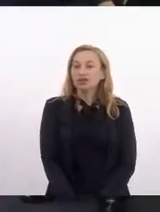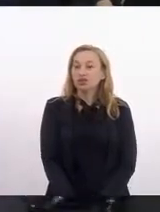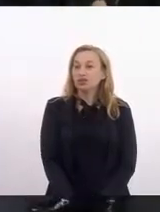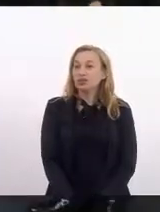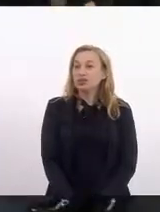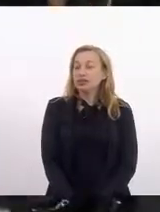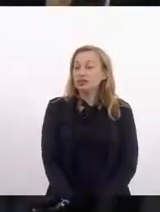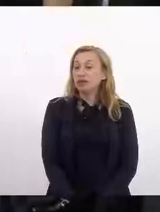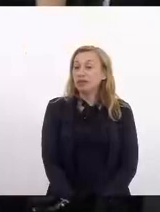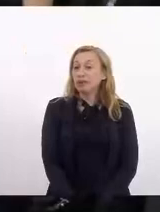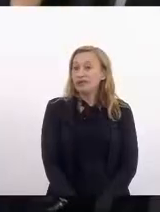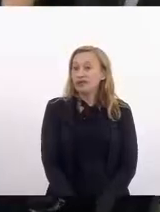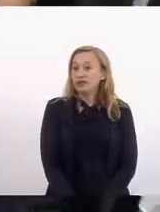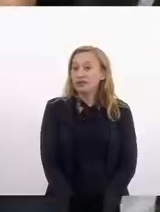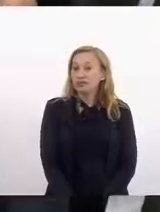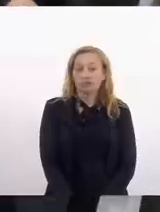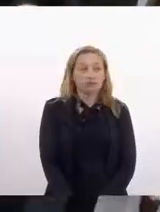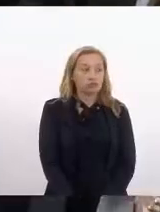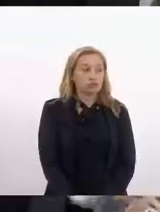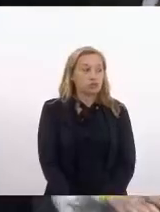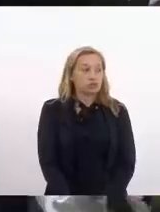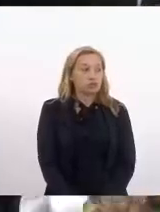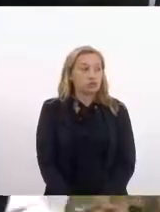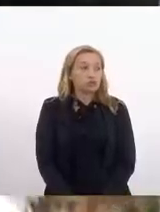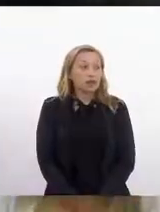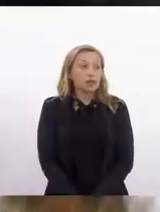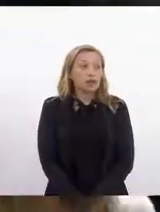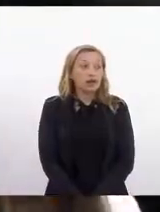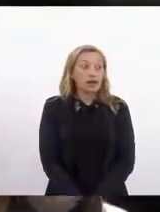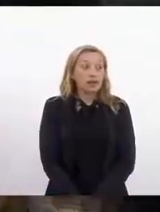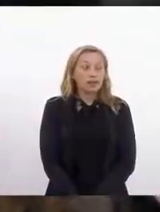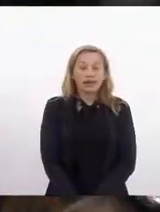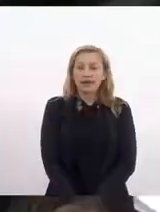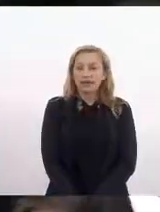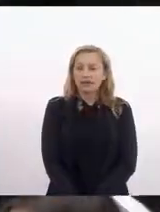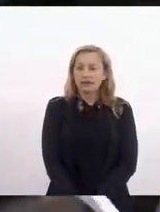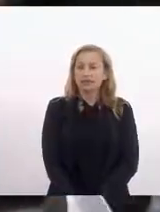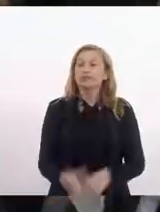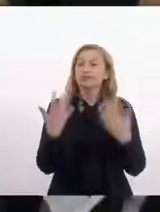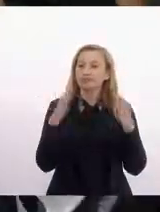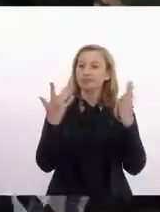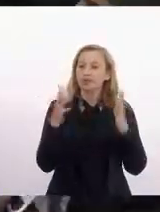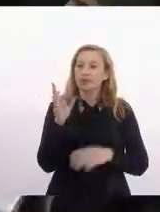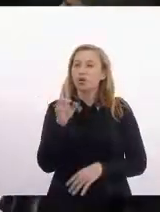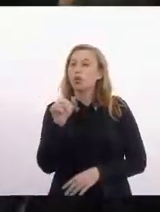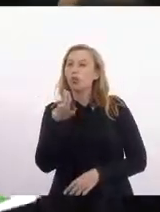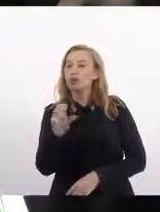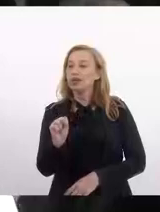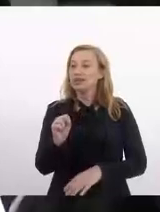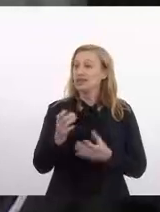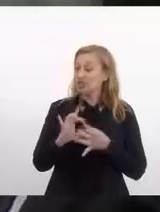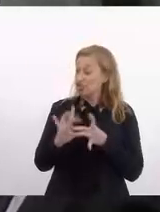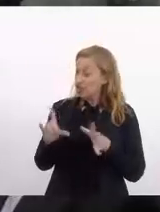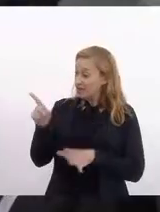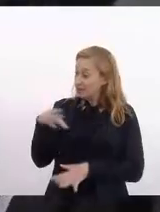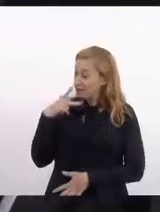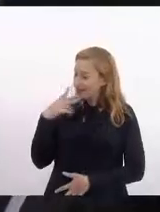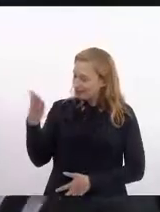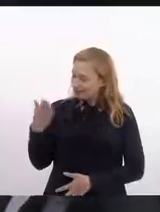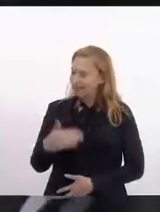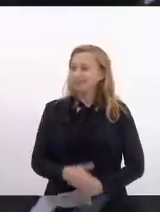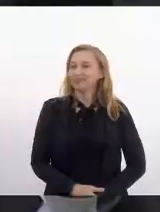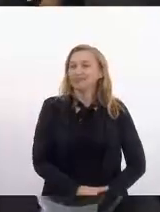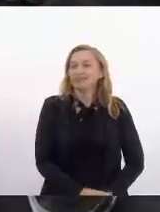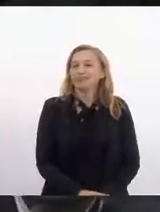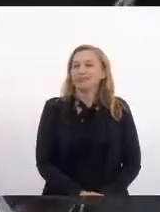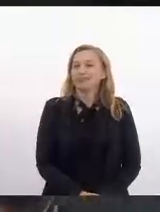E aí e parabéns Ju beijo tchau vou fazer uma saudação aí ó